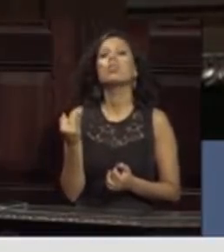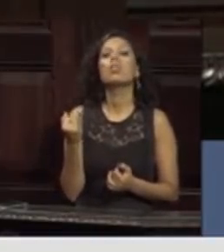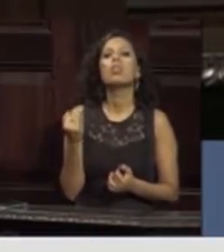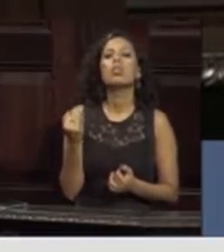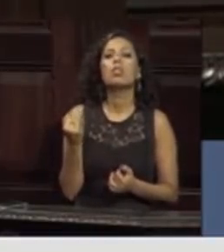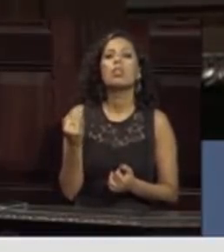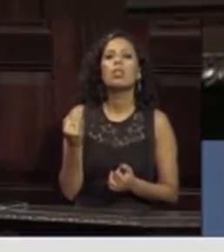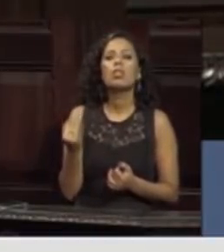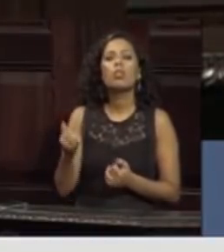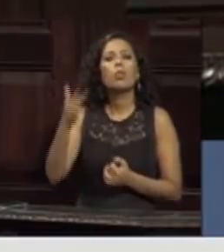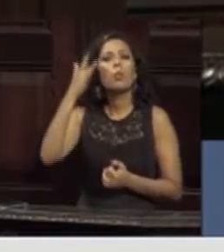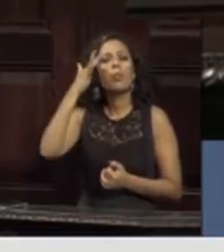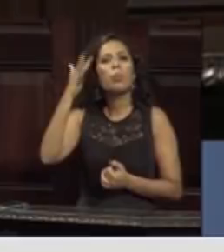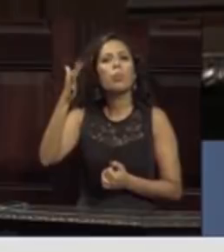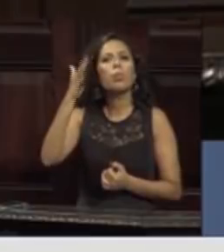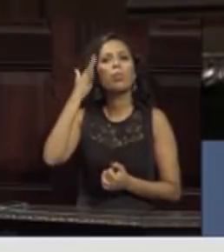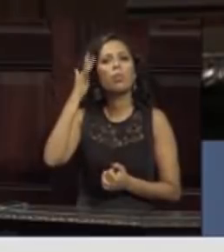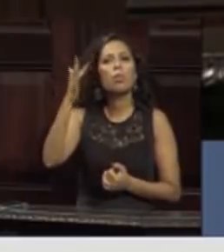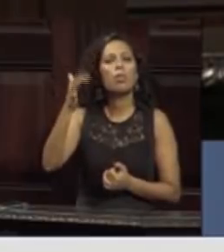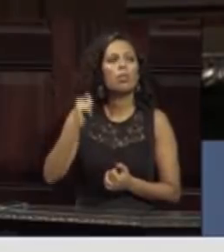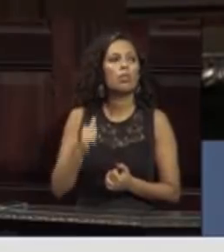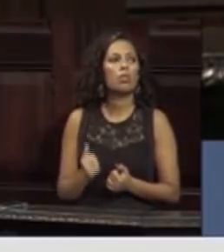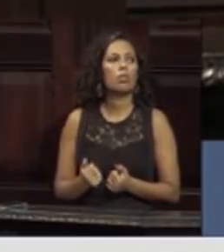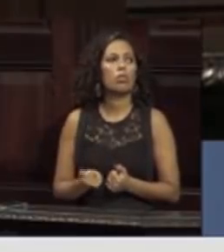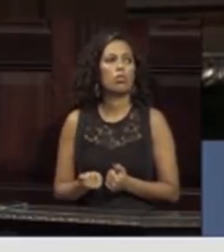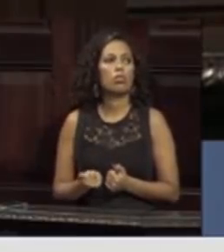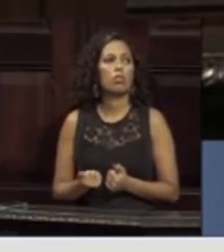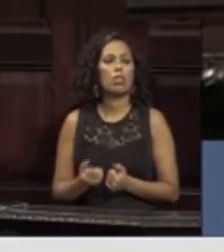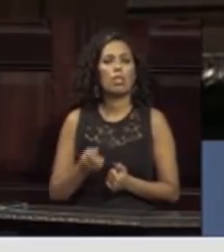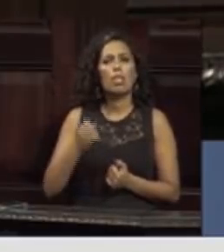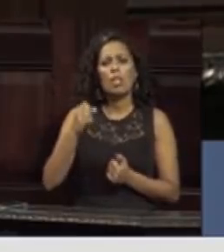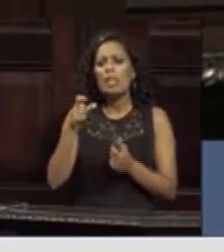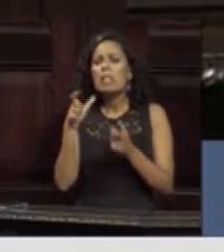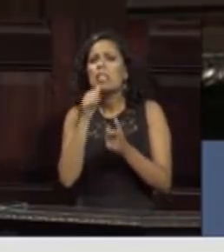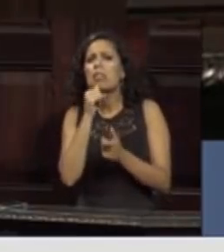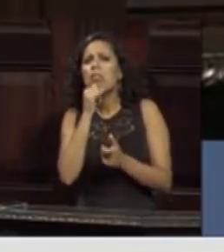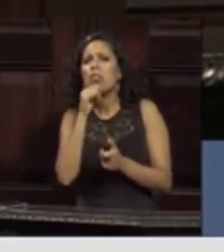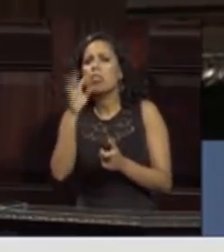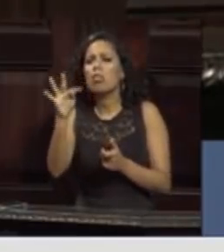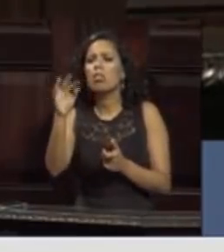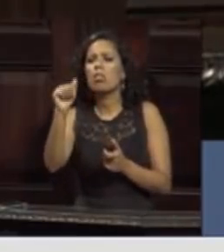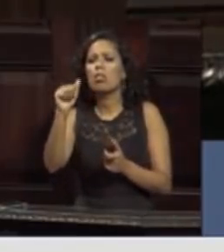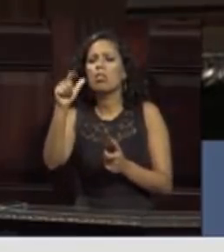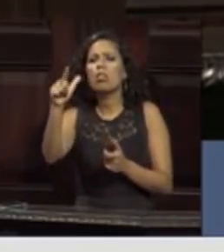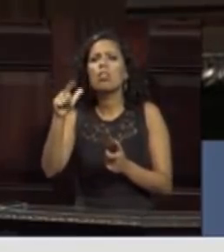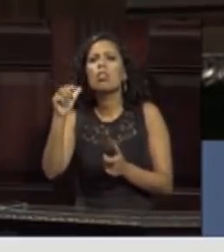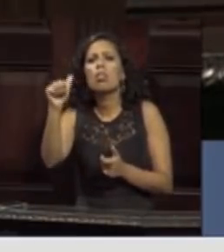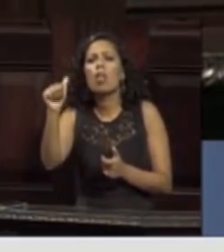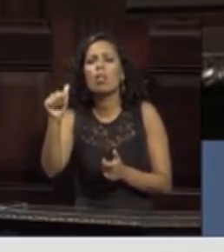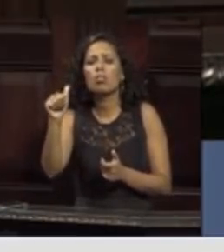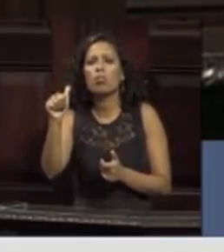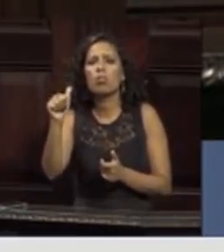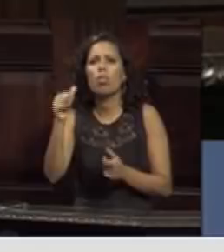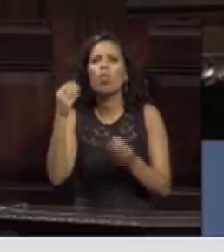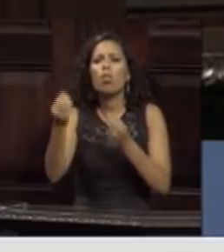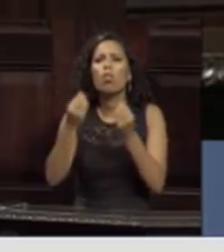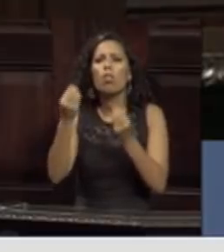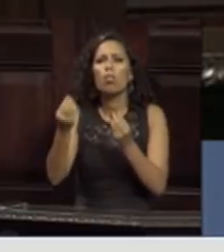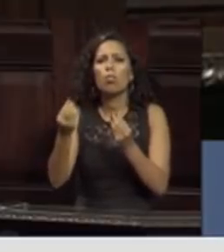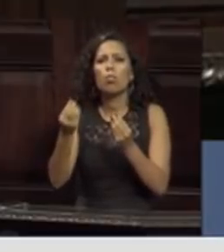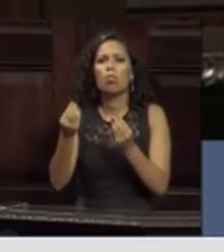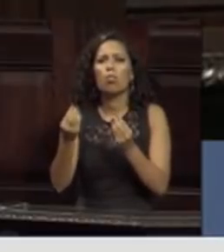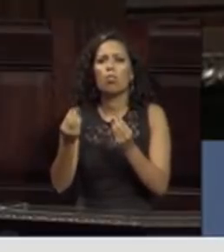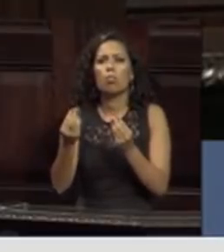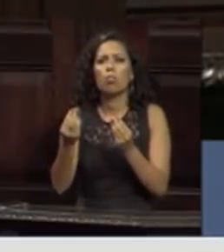ficar à mercê do mercado, então as taxas dependem do que o mercado oferecer. Eu acho que